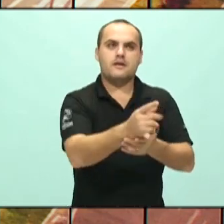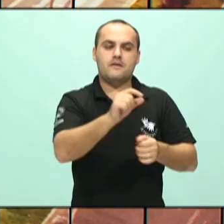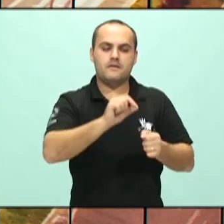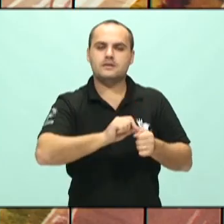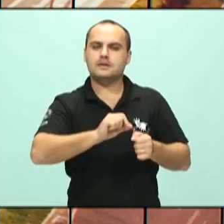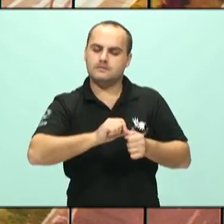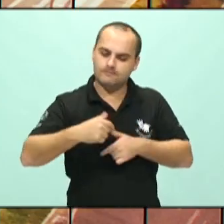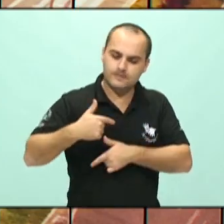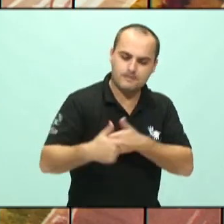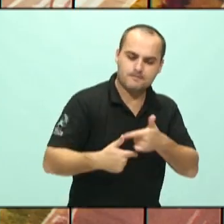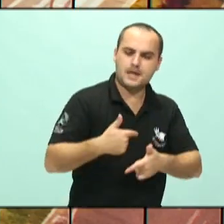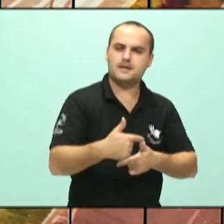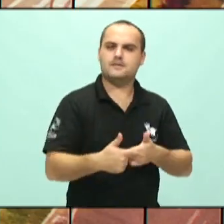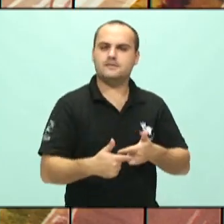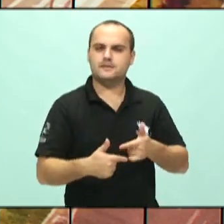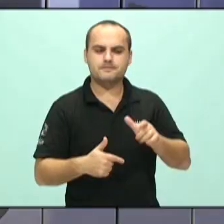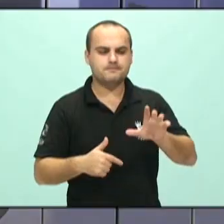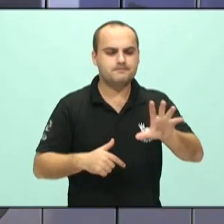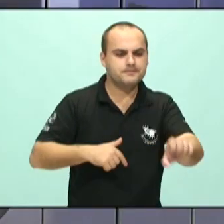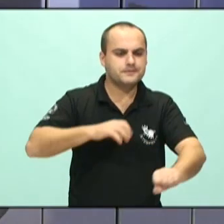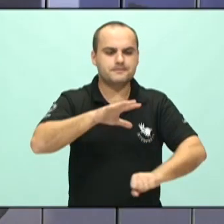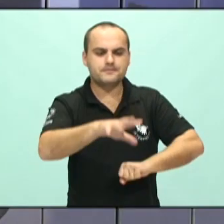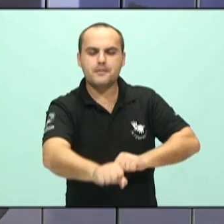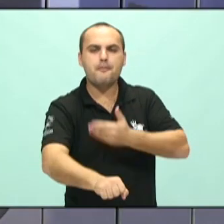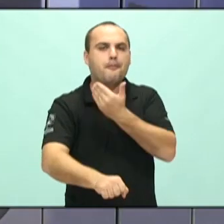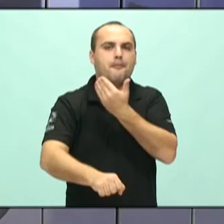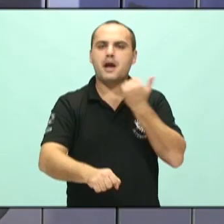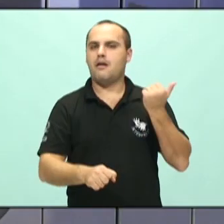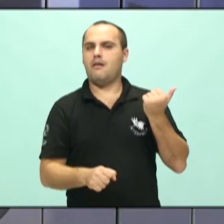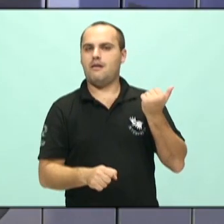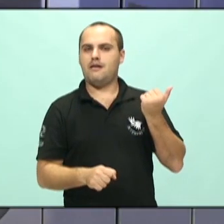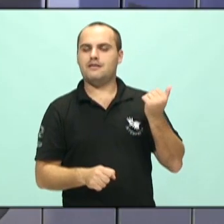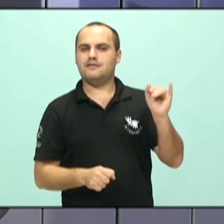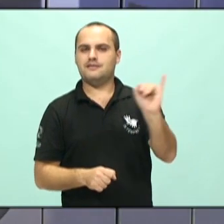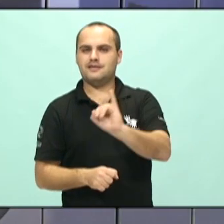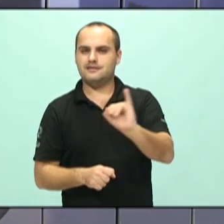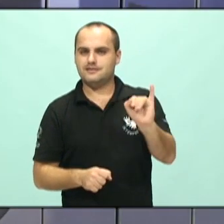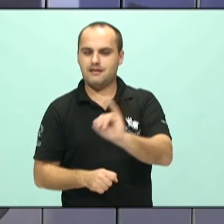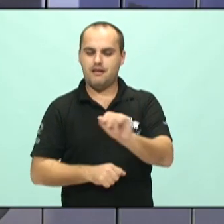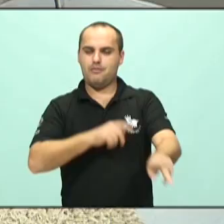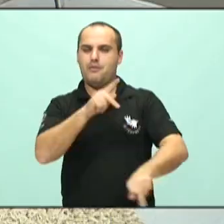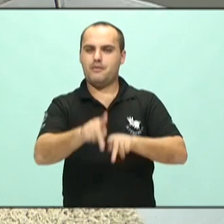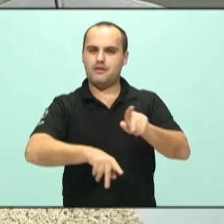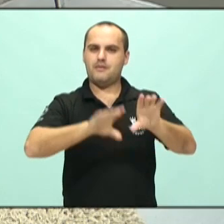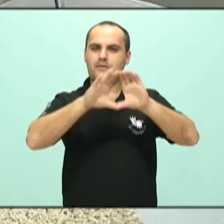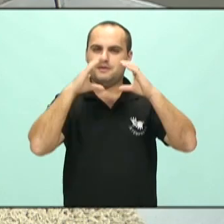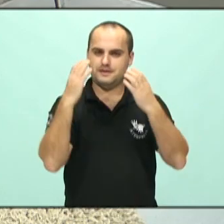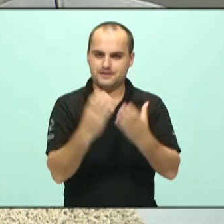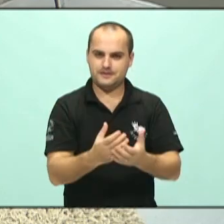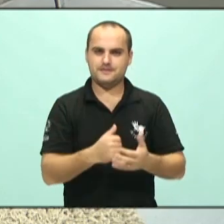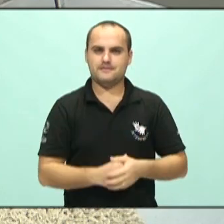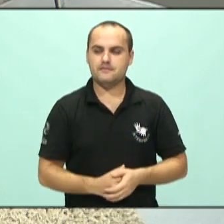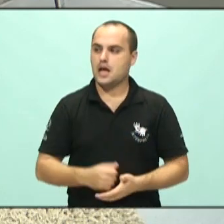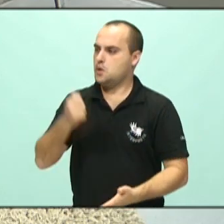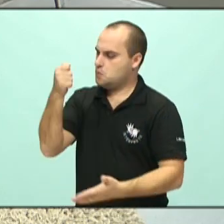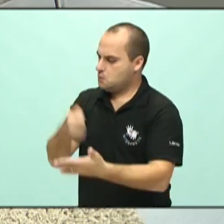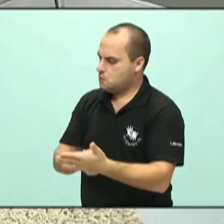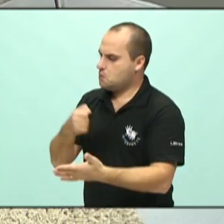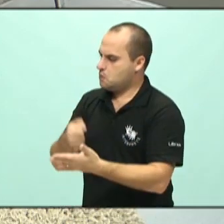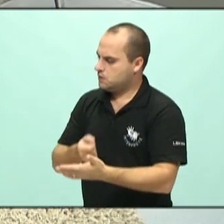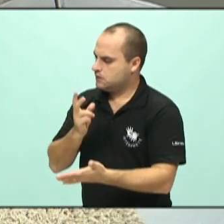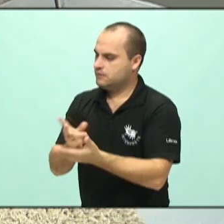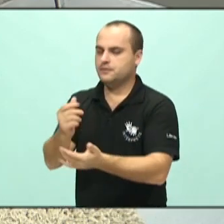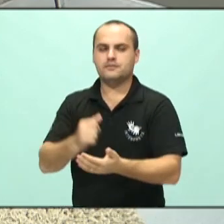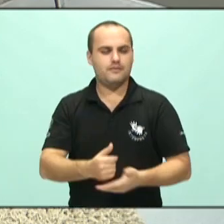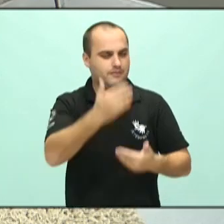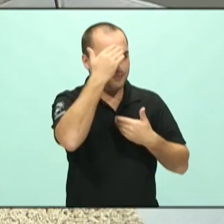trabalho, buscando as coisas melhores e que sejam em benefício da gente itajaense. A luta é sempre essa. Muito